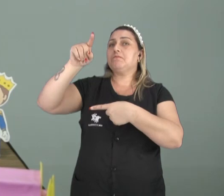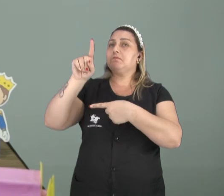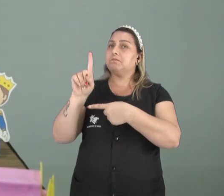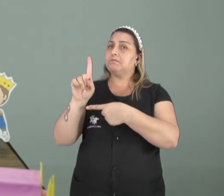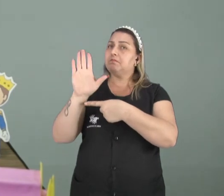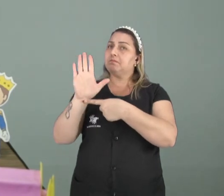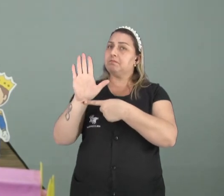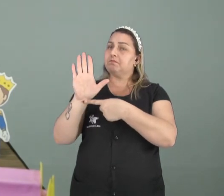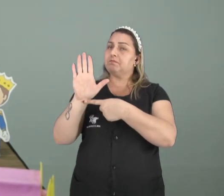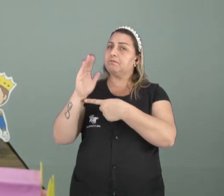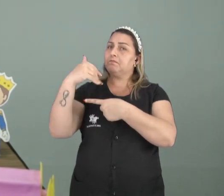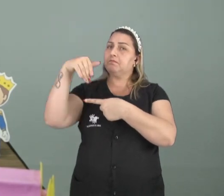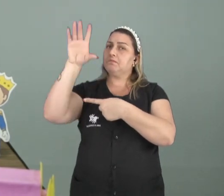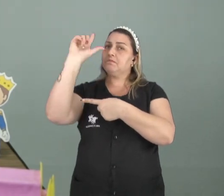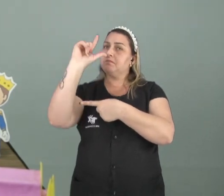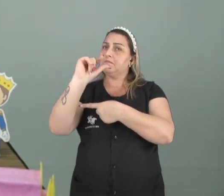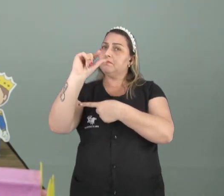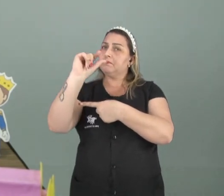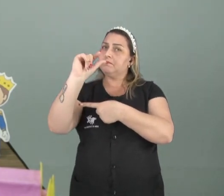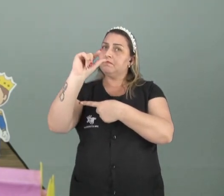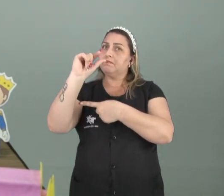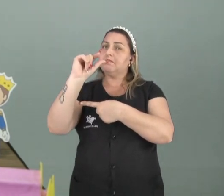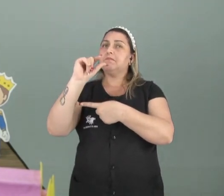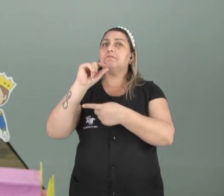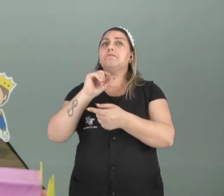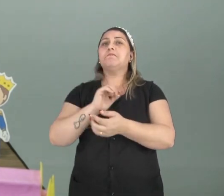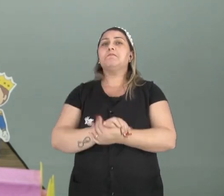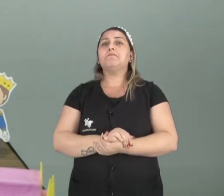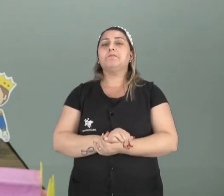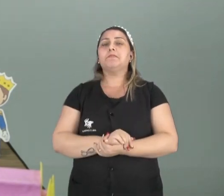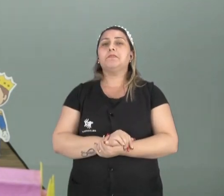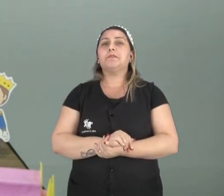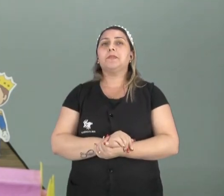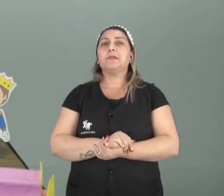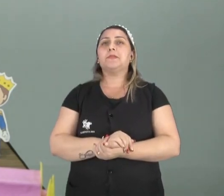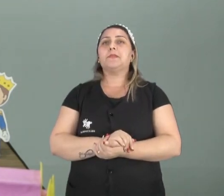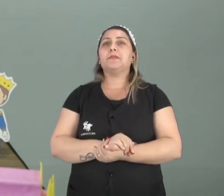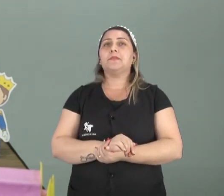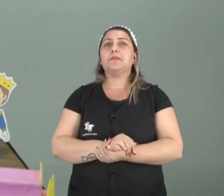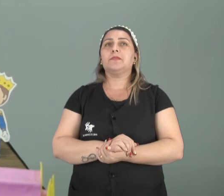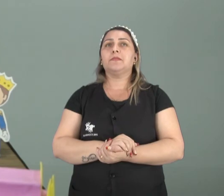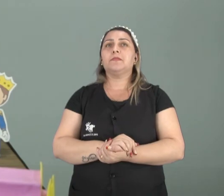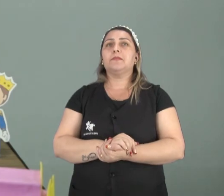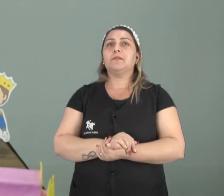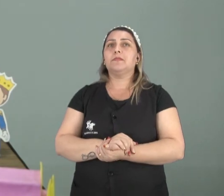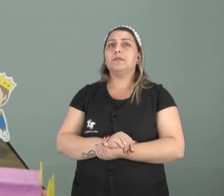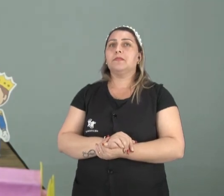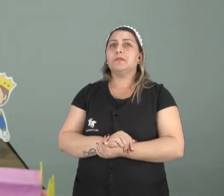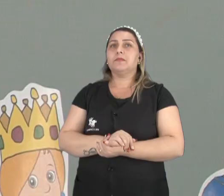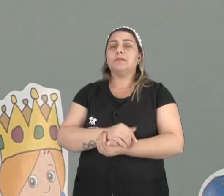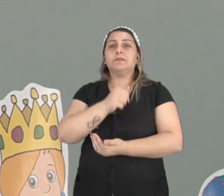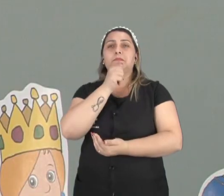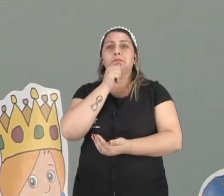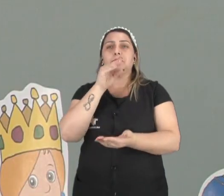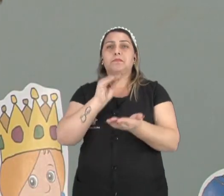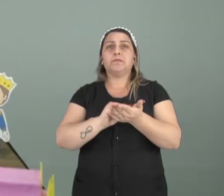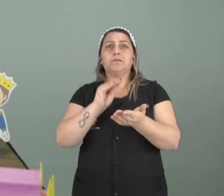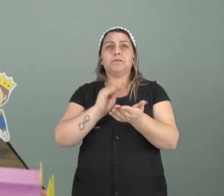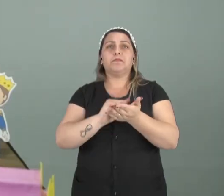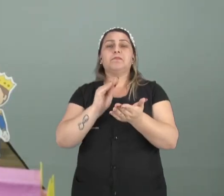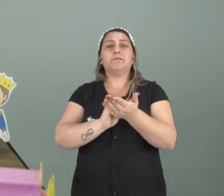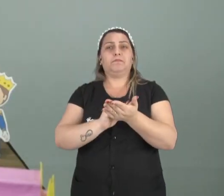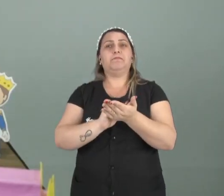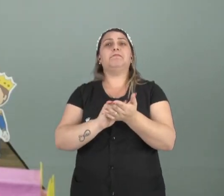1 palmo, tem mais de 1 palmo. Afinal, olha, ainda falta um